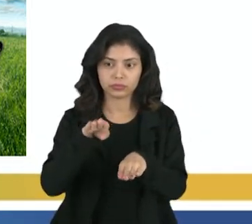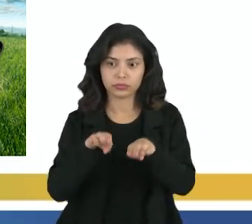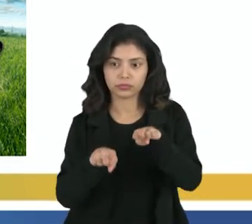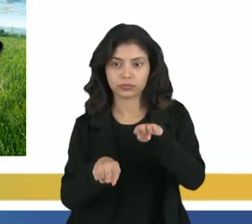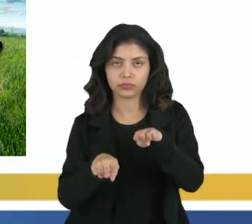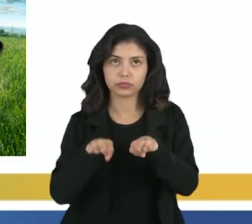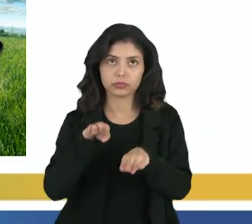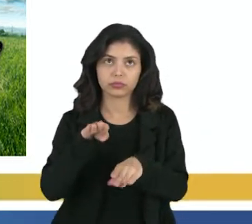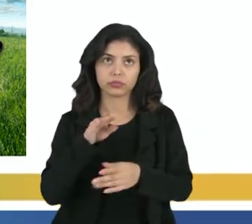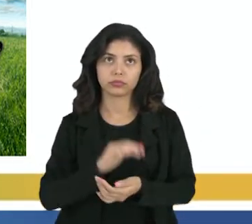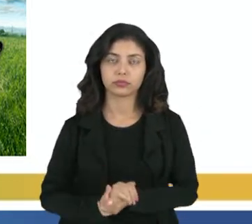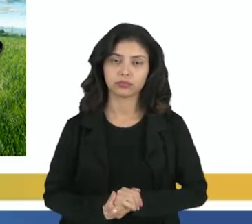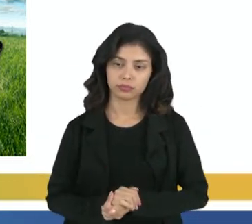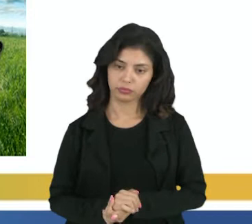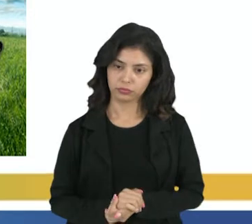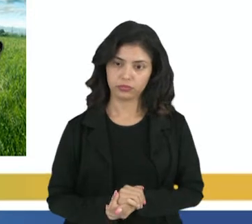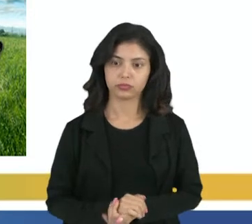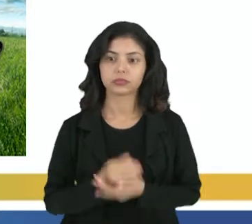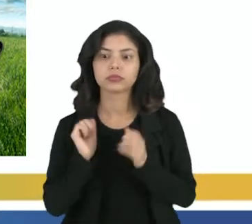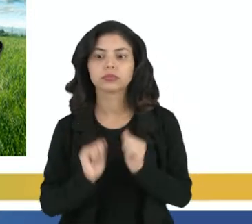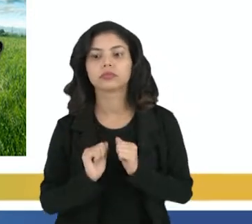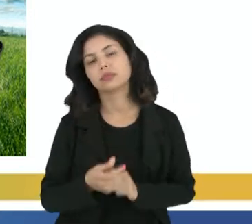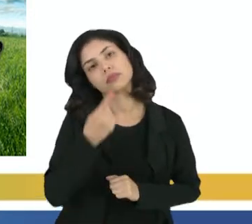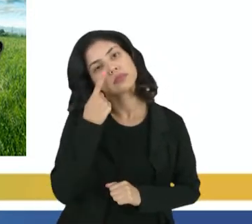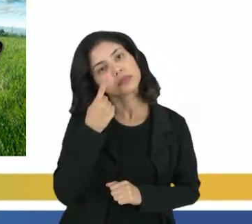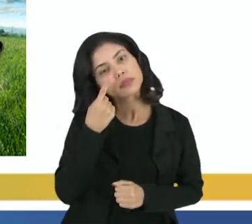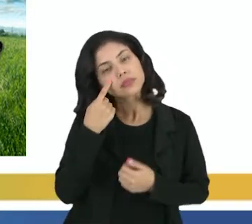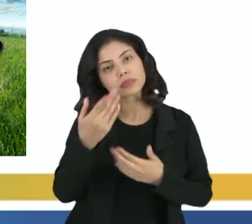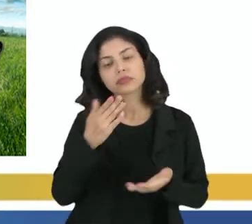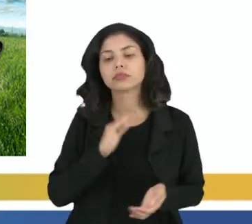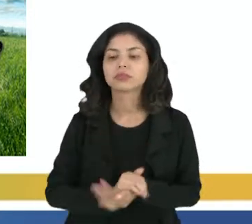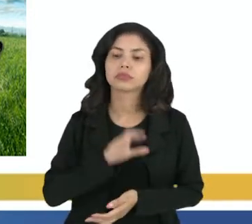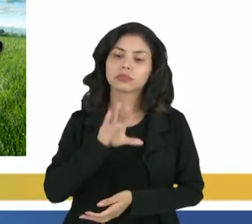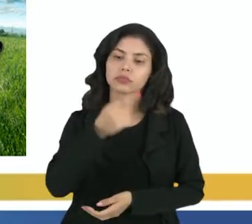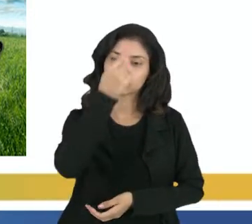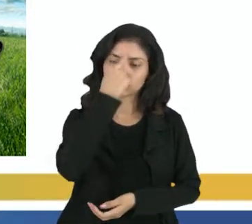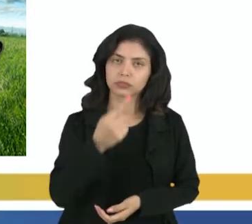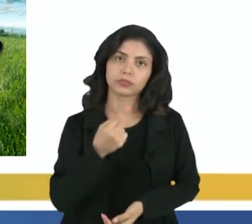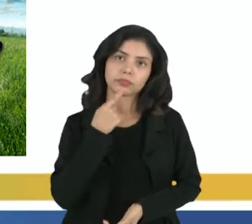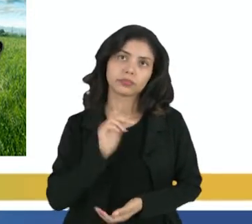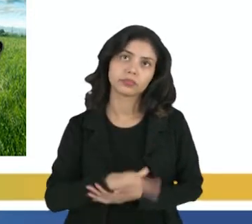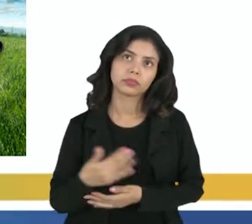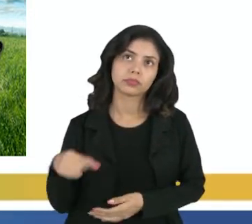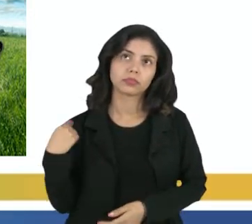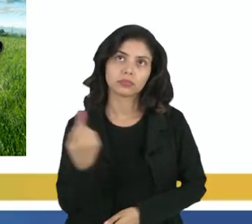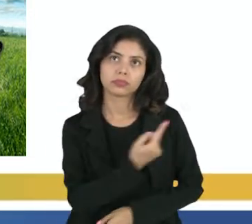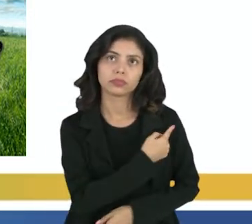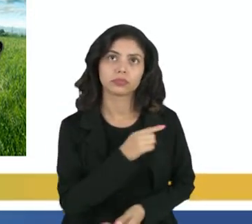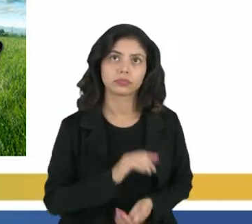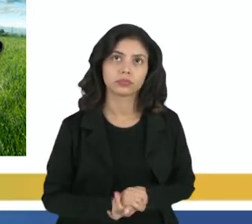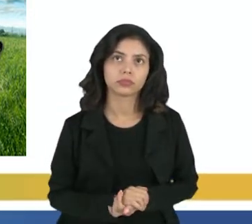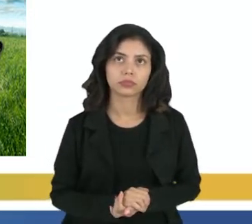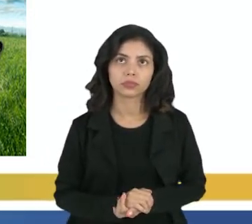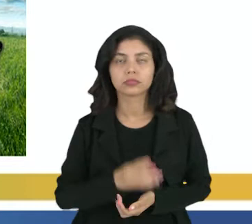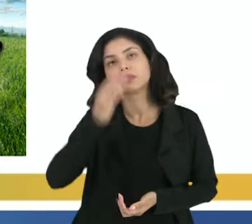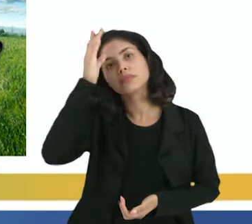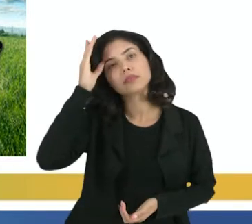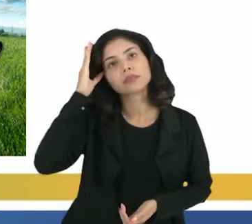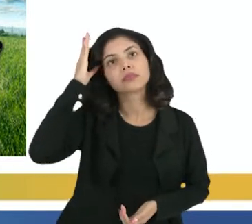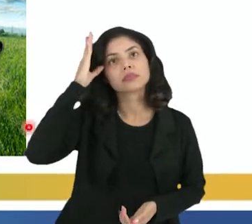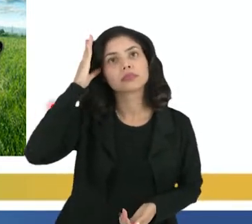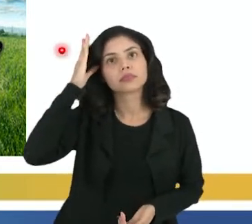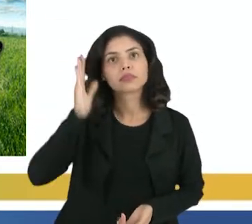no equilíbrio ecológico. Então, a gente pode estar observando aqui nessa imagem, quando nós temos uma